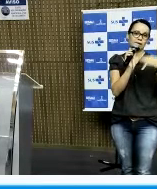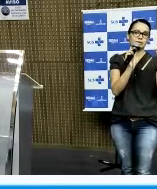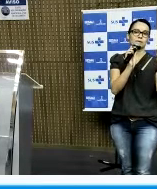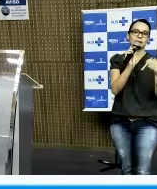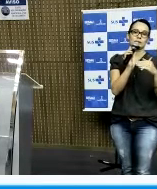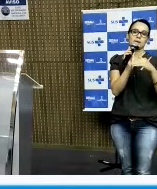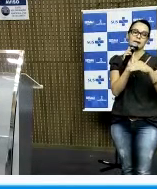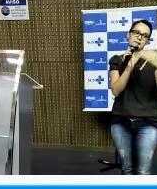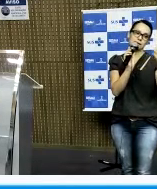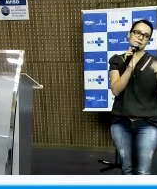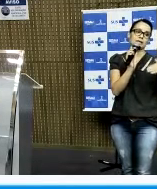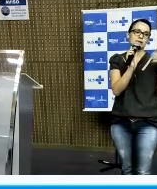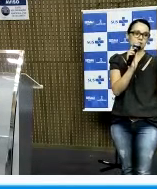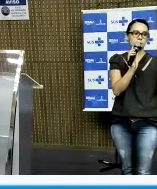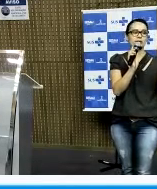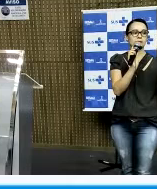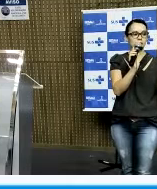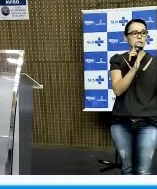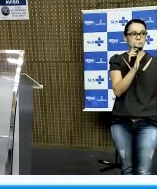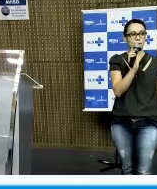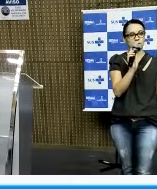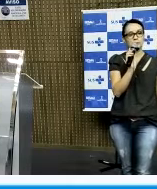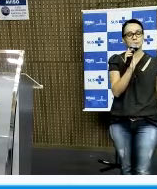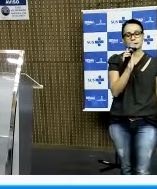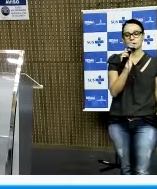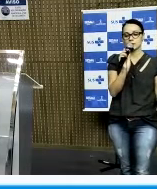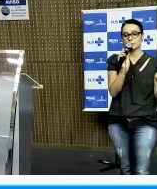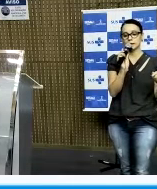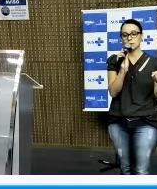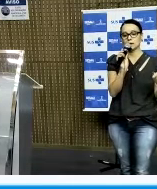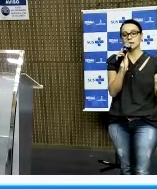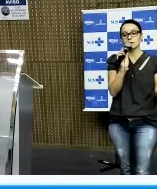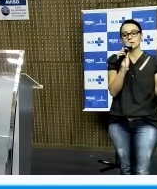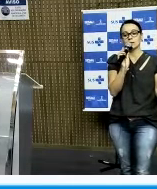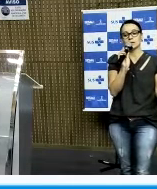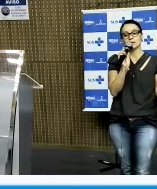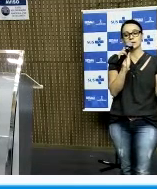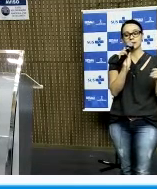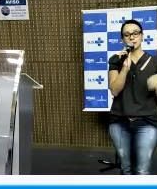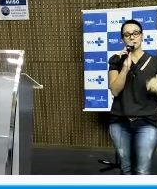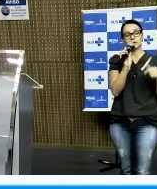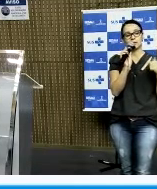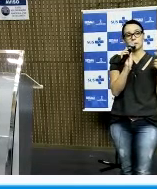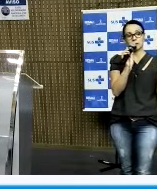vinculado, relacionado a essa assistência que a gente presta ao serviço penal, tá? Ao sistema penal. Então, são